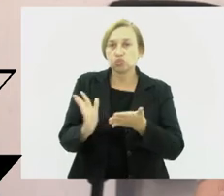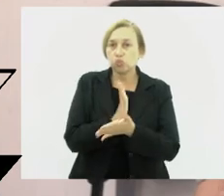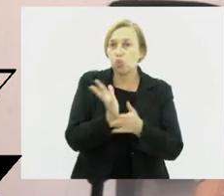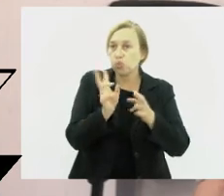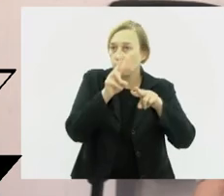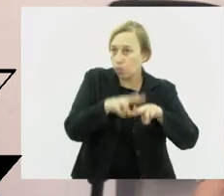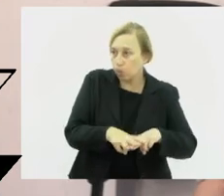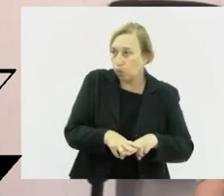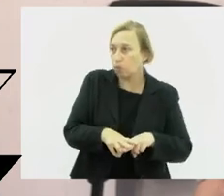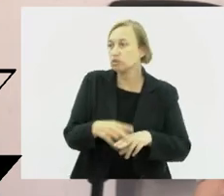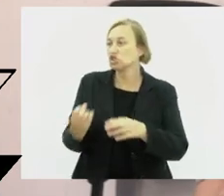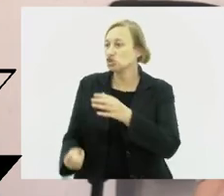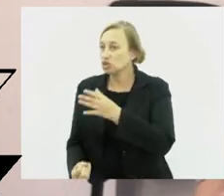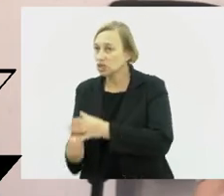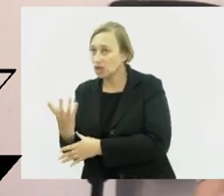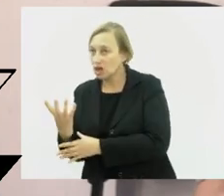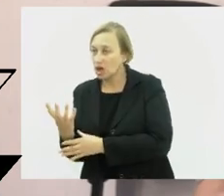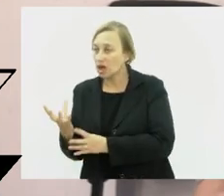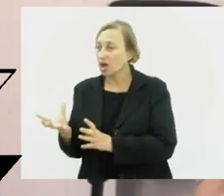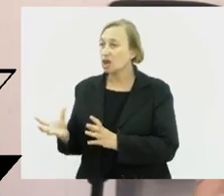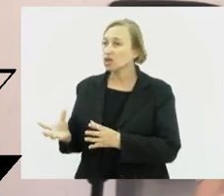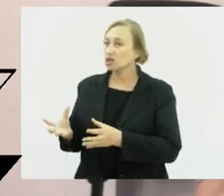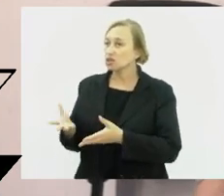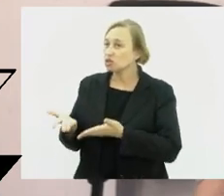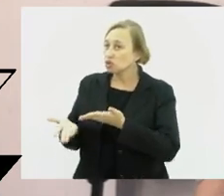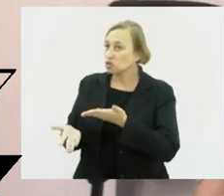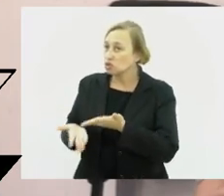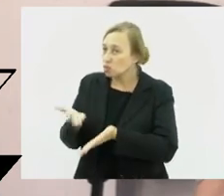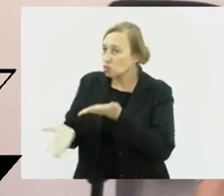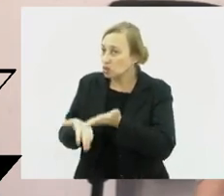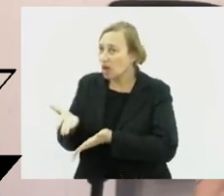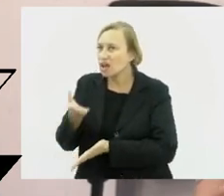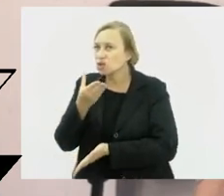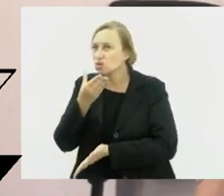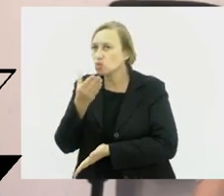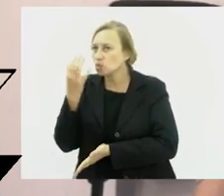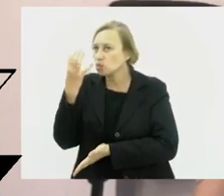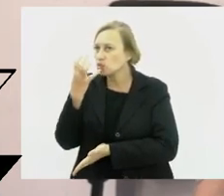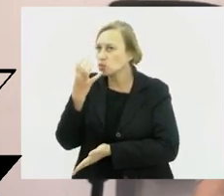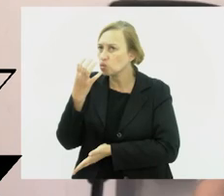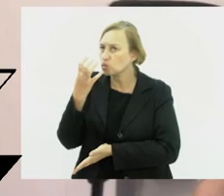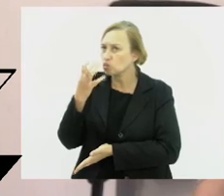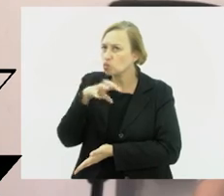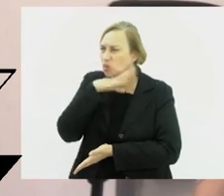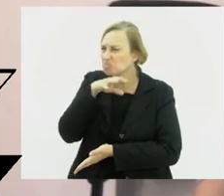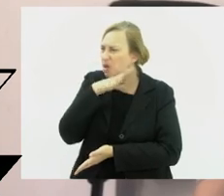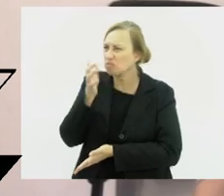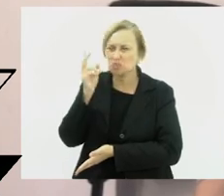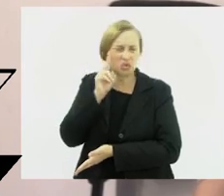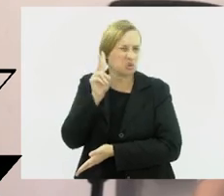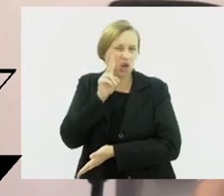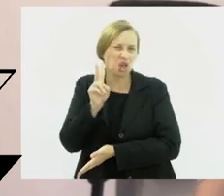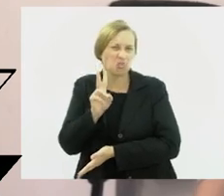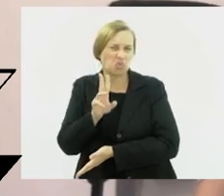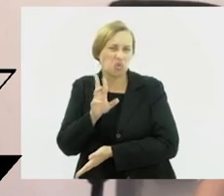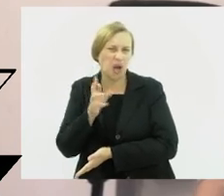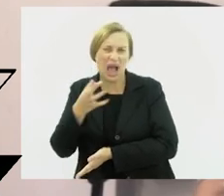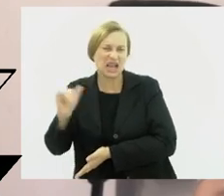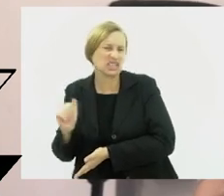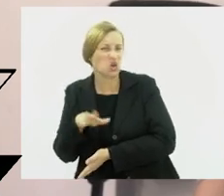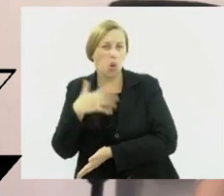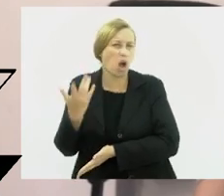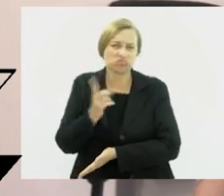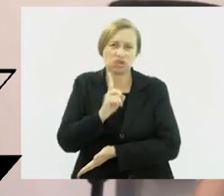de instalar o animal, que eu nem lembro se era pitbull, tá? Ponce de Leão, era American Bull, eram outras raças